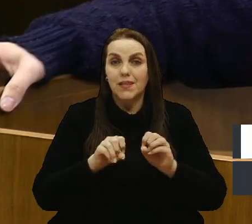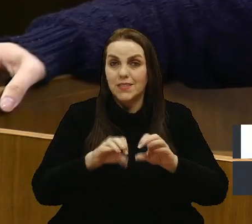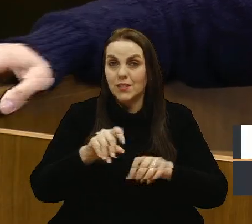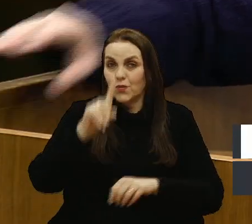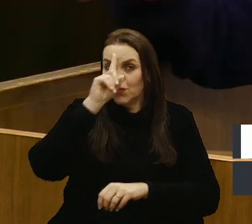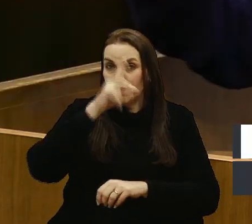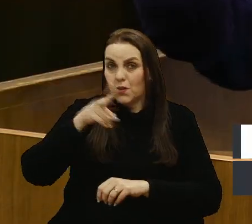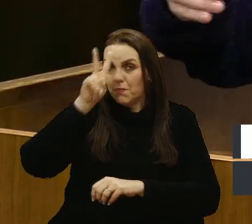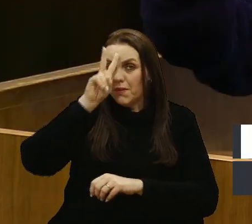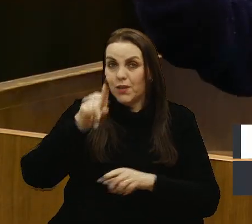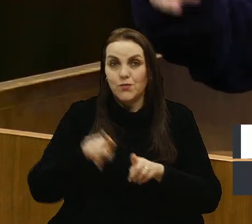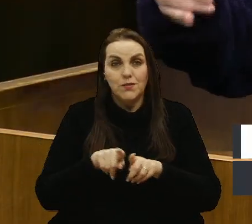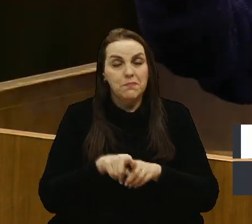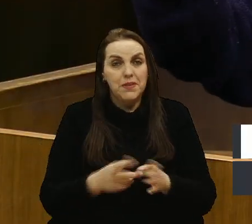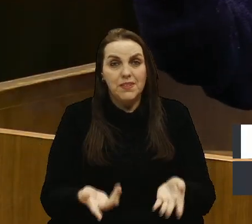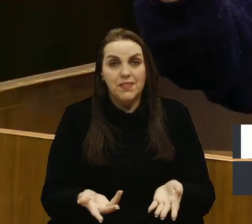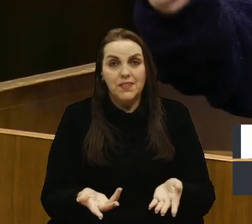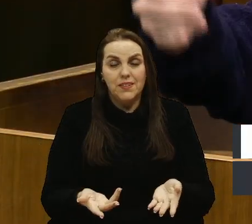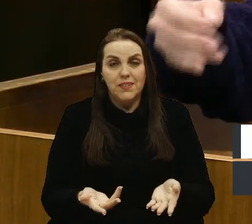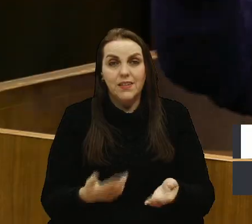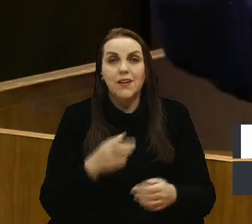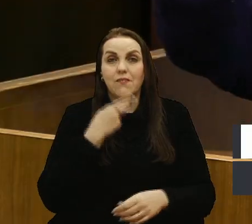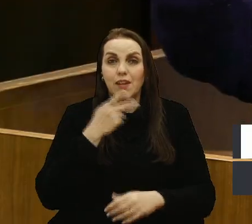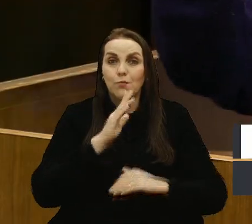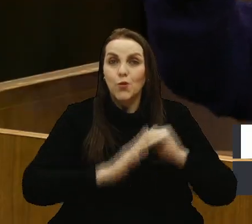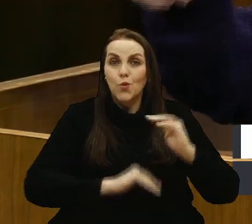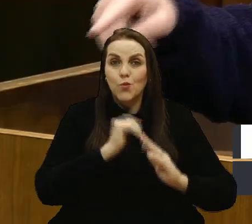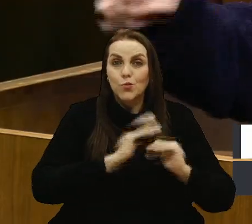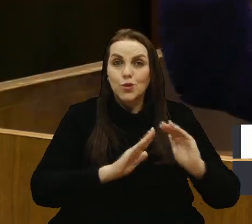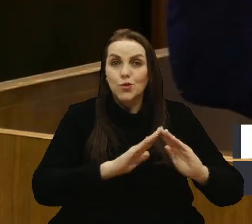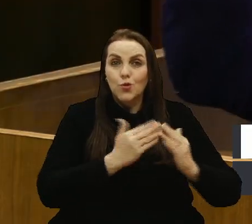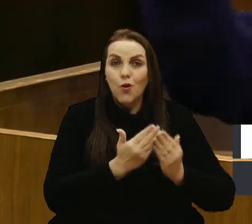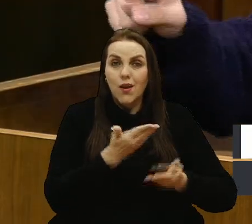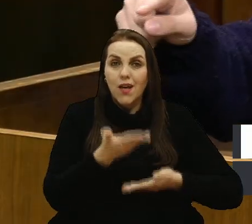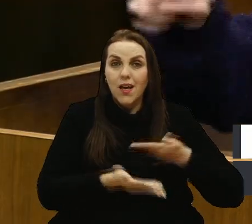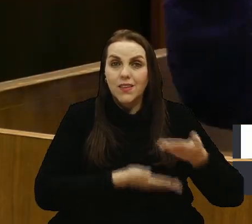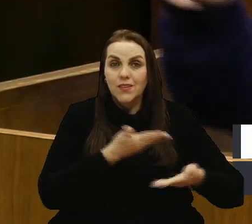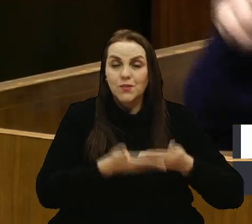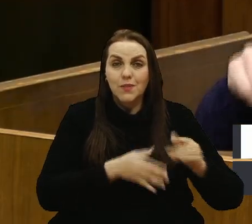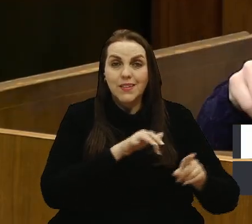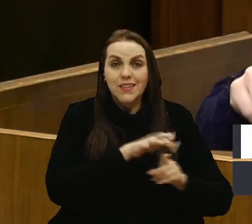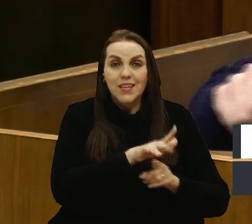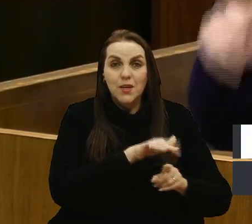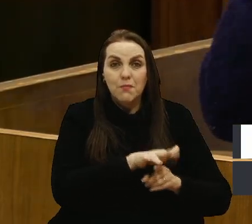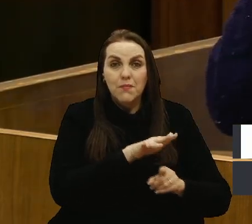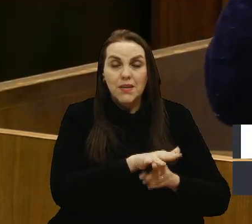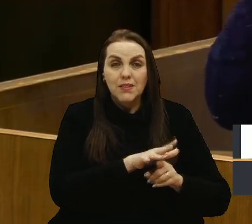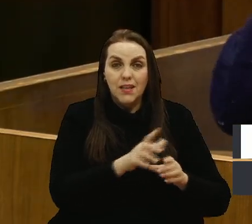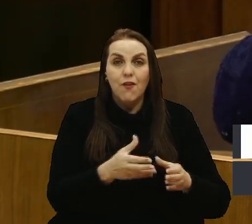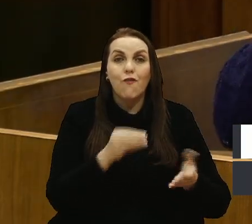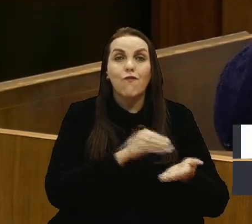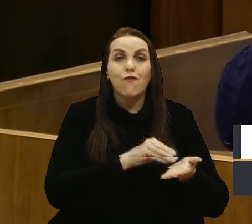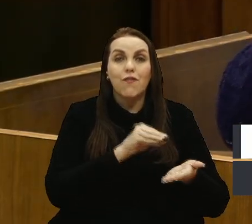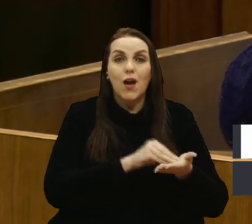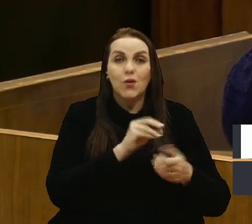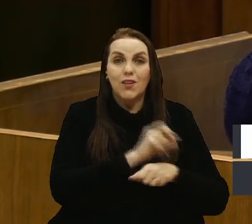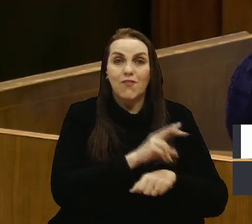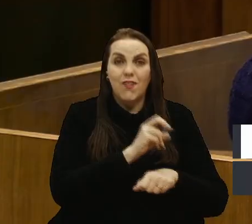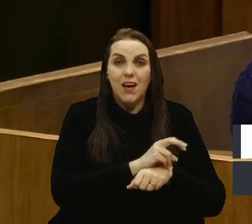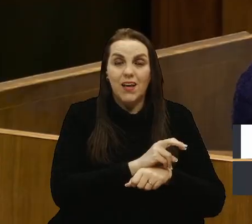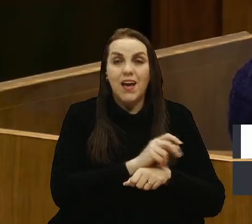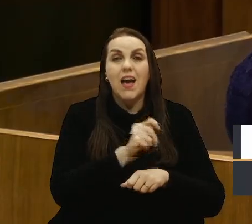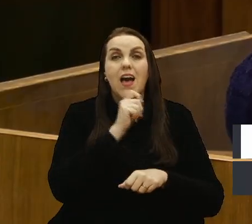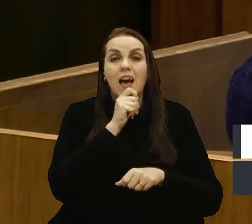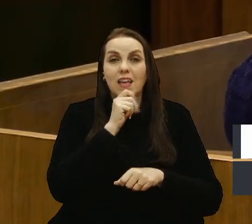nossas crianças. Nós estamos falando de construir escola apenas para atender a demanda represada. Nós nem estamos falando em